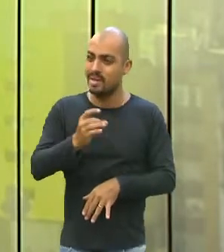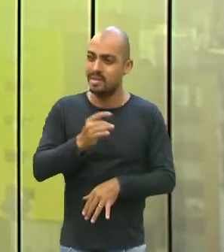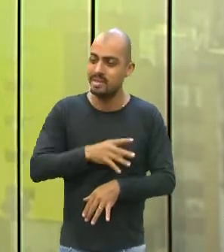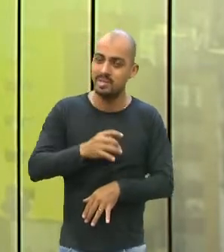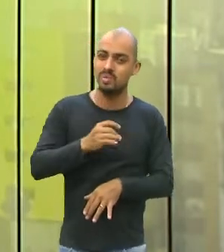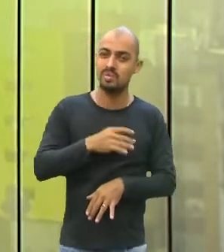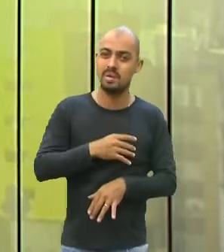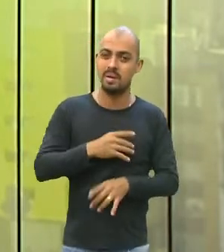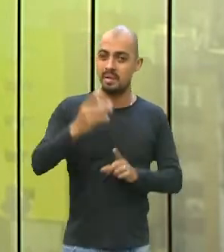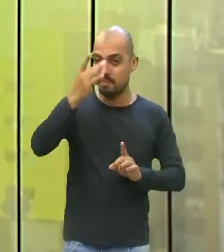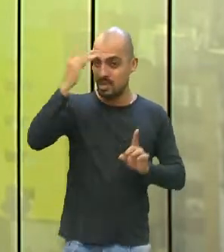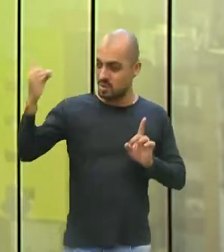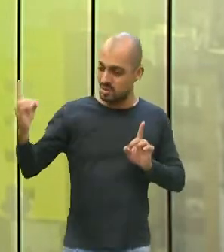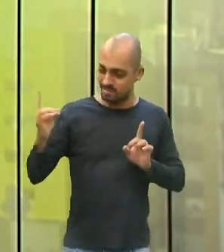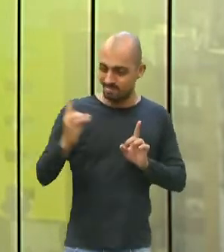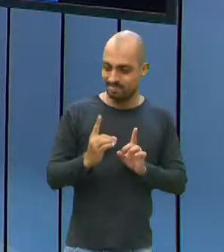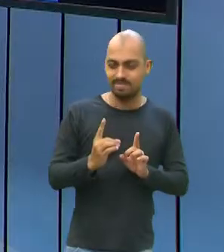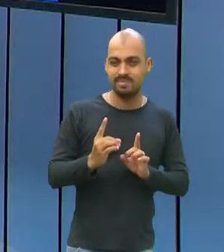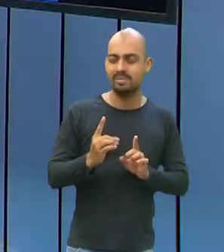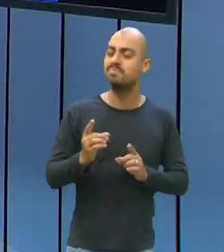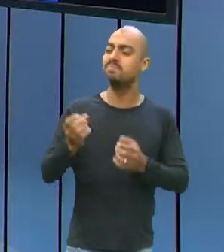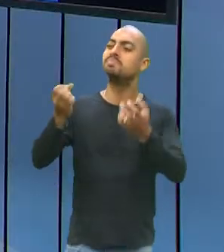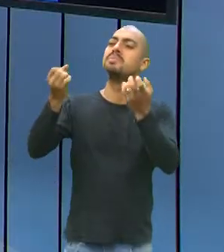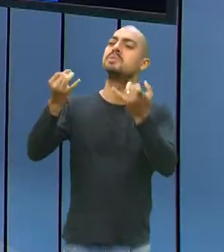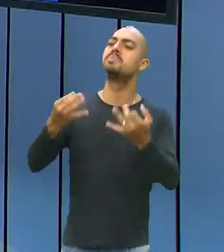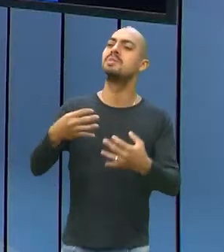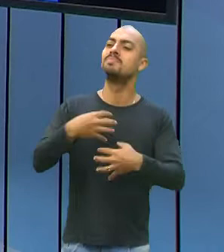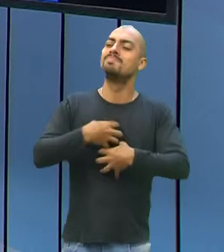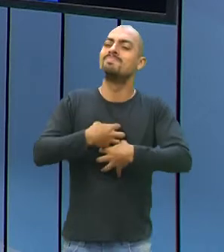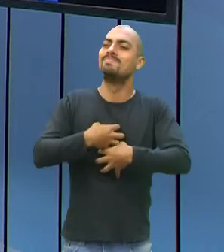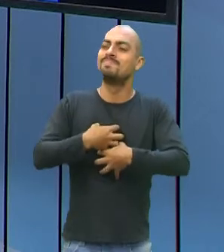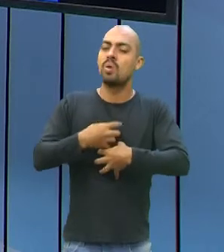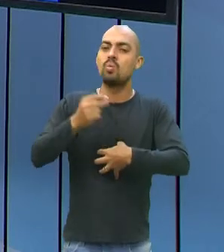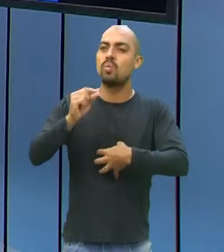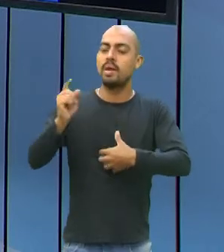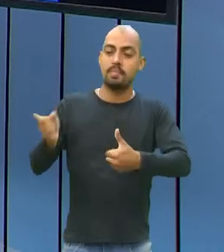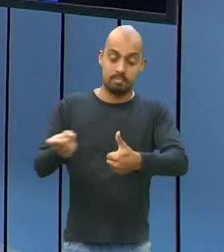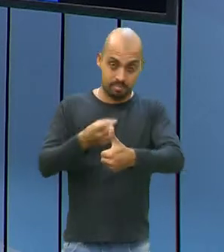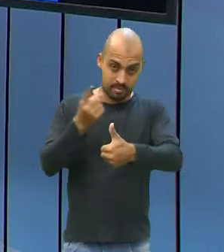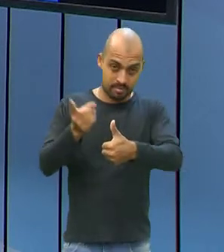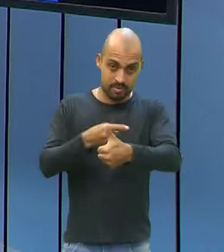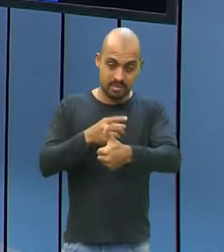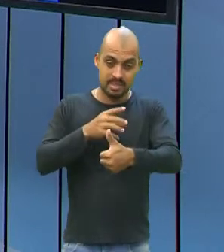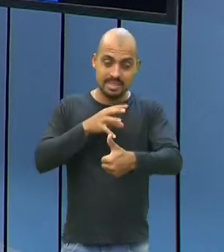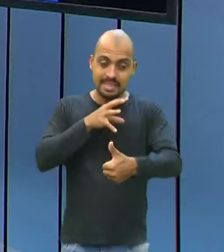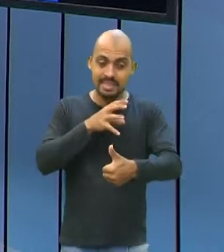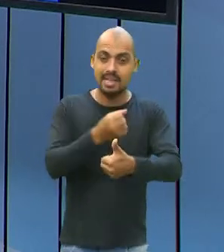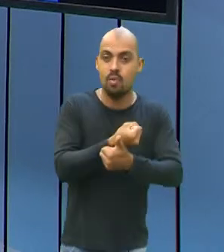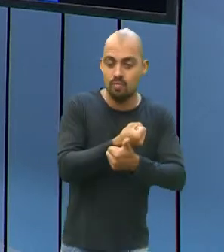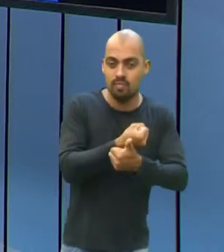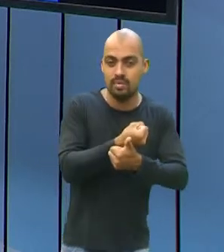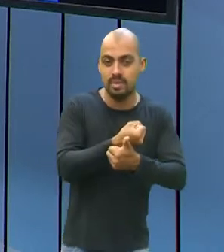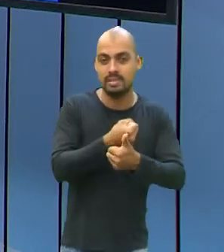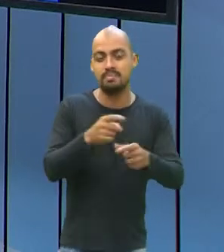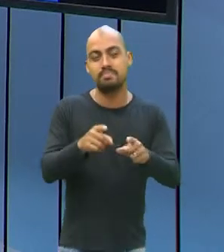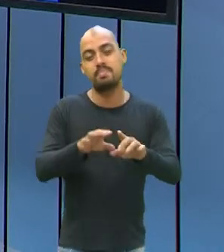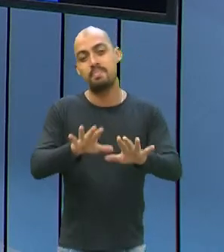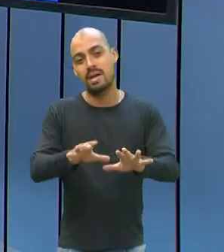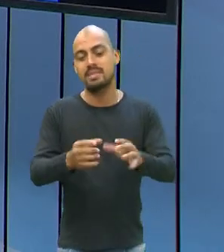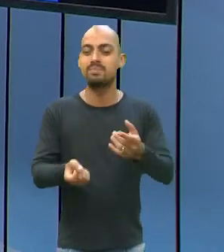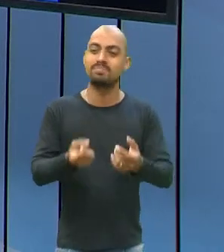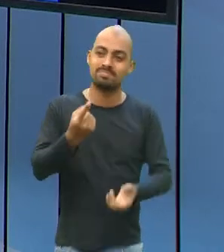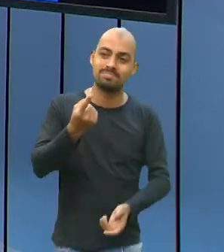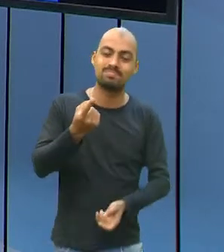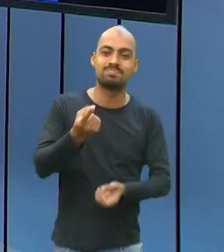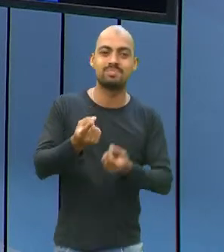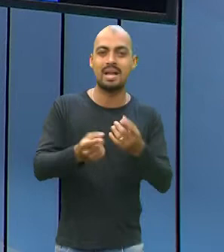humano chegue perto. Eu queria que você falasse um pouquinho dessa sensação de, primeiro, conseguir resgatar, mas em alguns